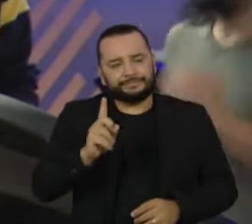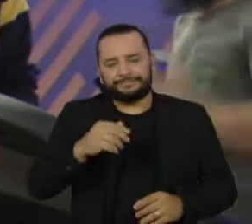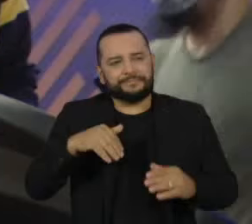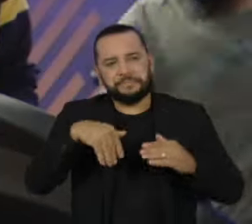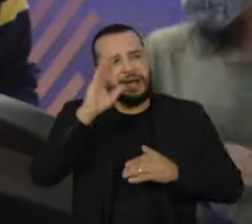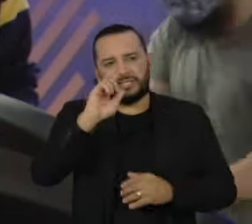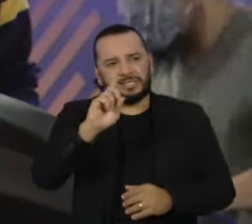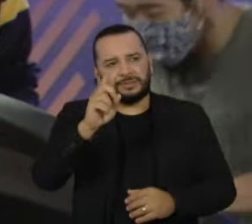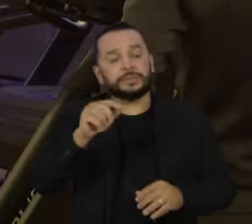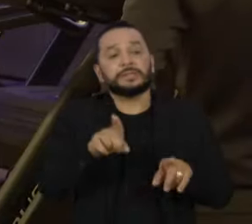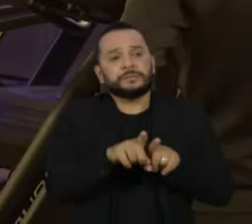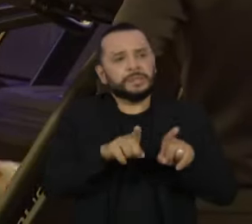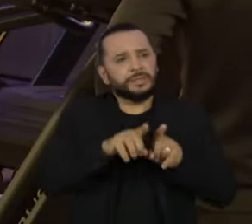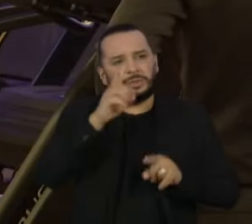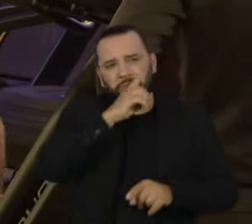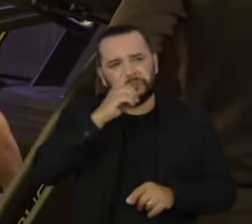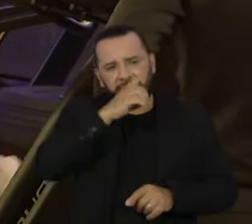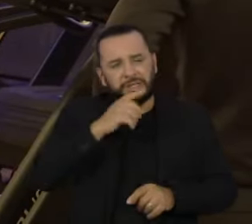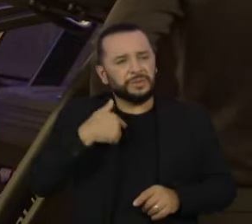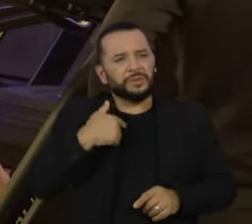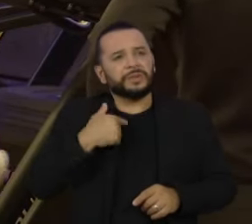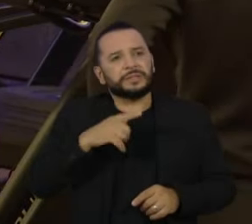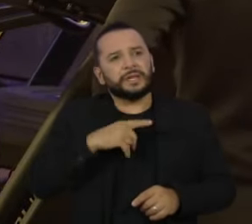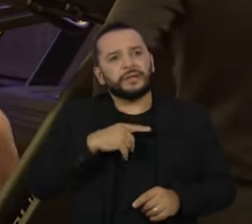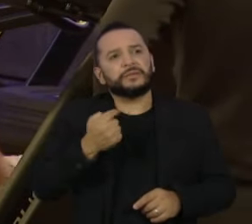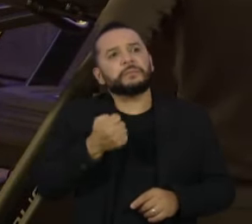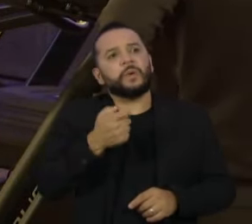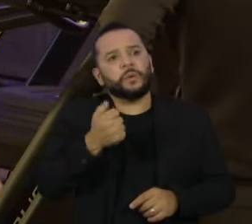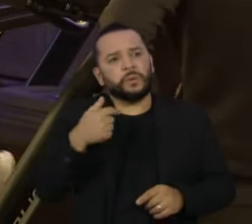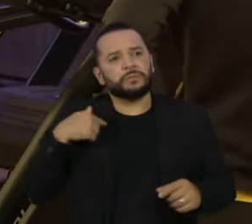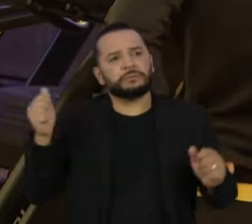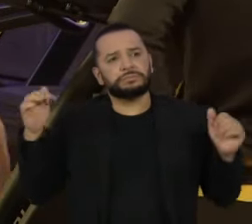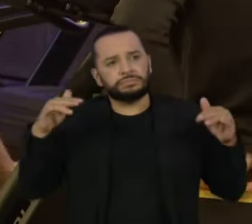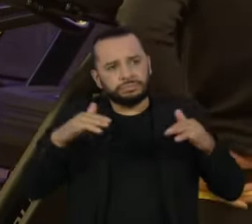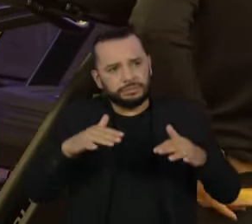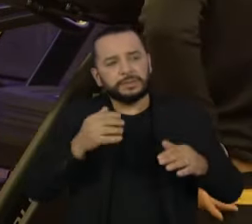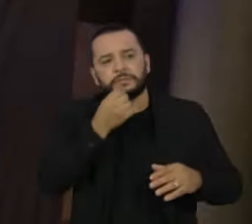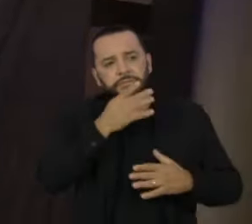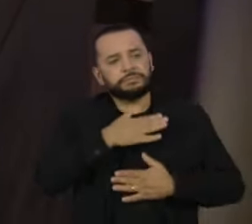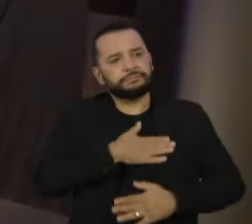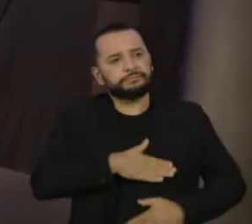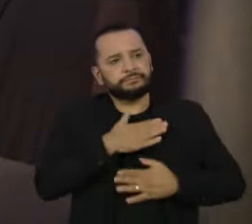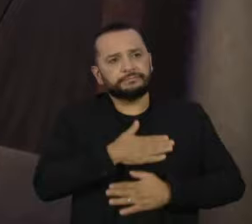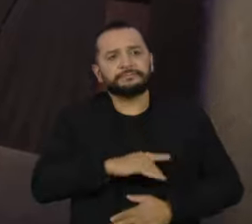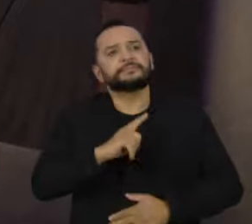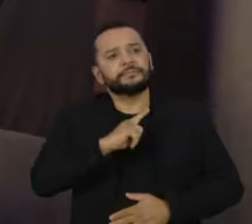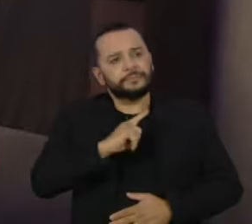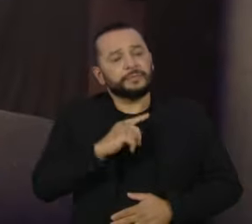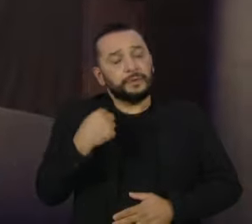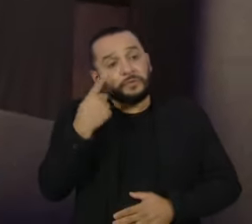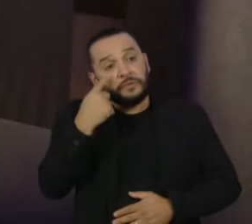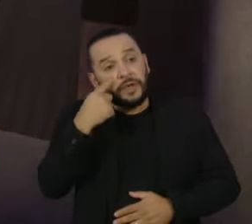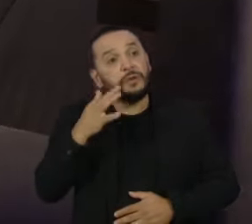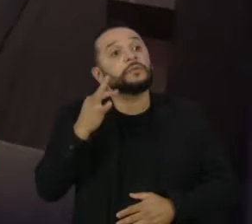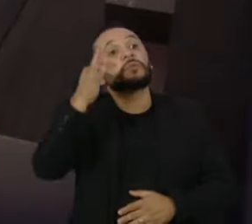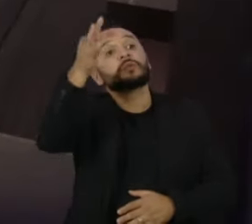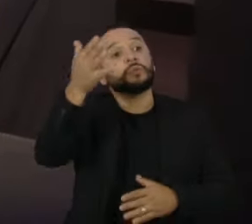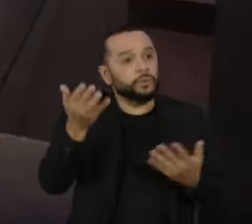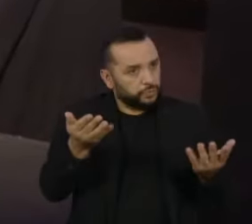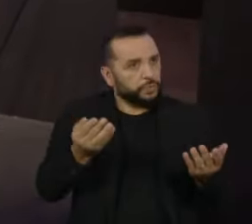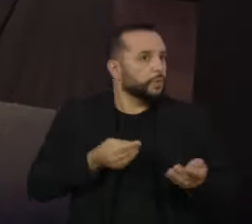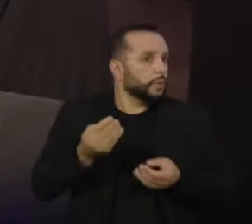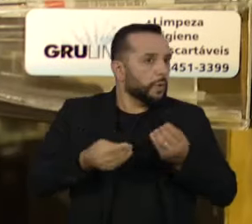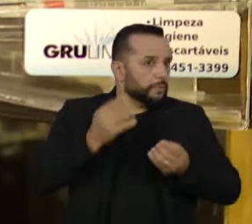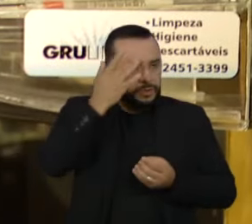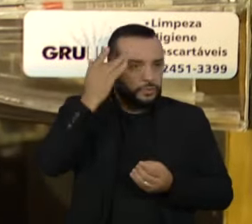100 clientes aí num domingo em 6 horas. Então, essa retomada nesse fim de semana está sendo bem tranquila. A gente vai sentir daqui para frente aí uma